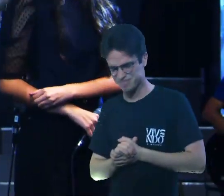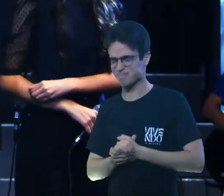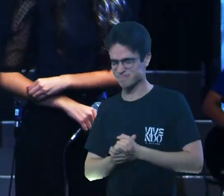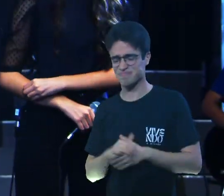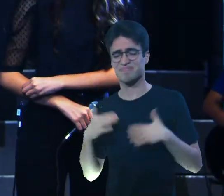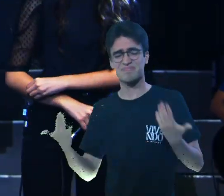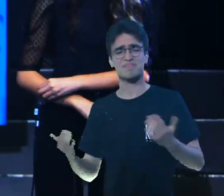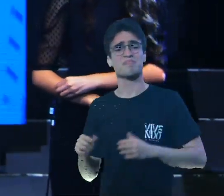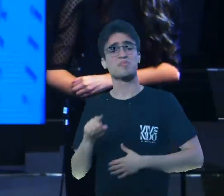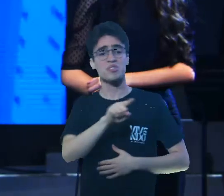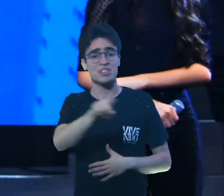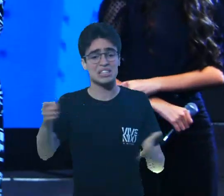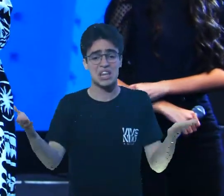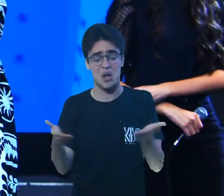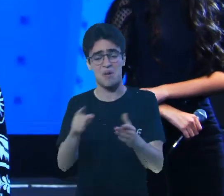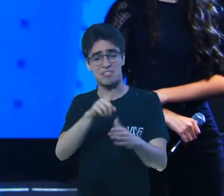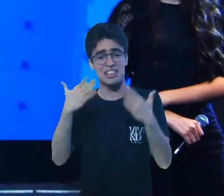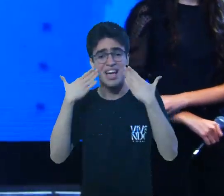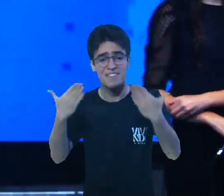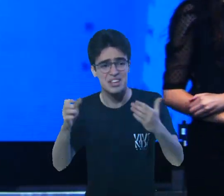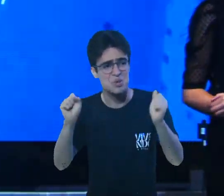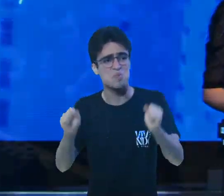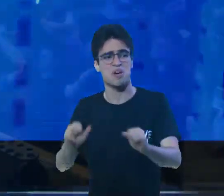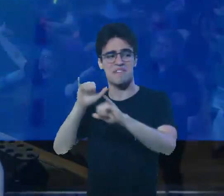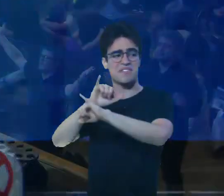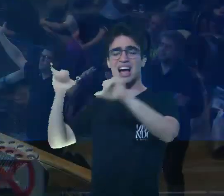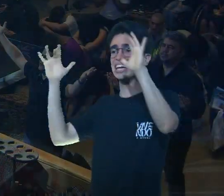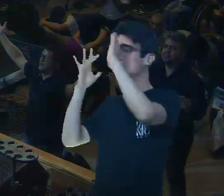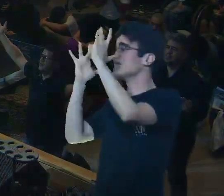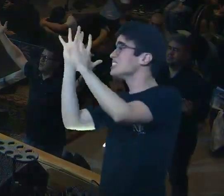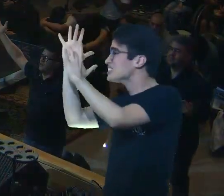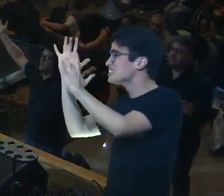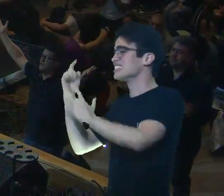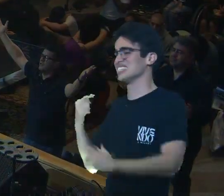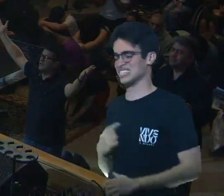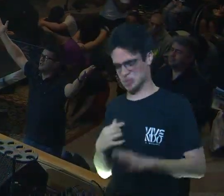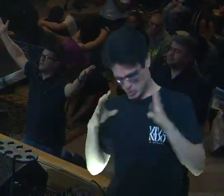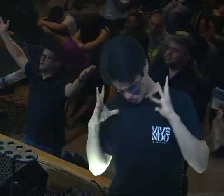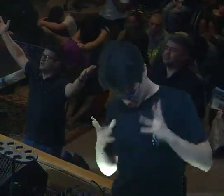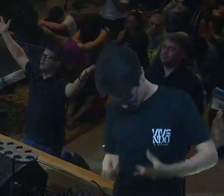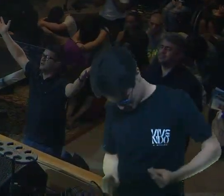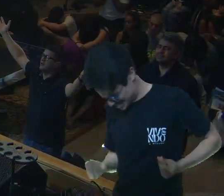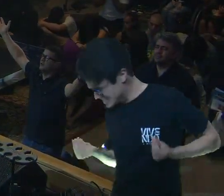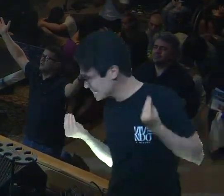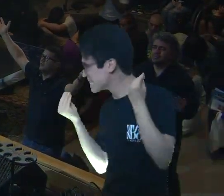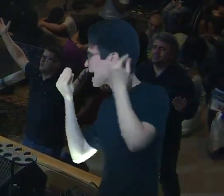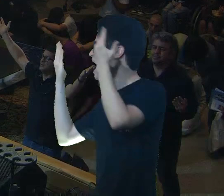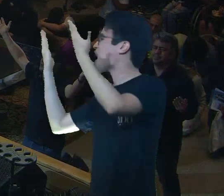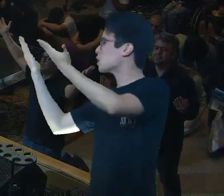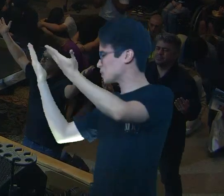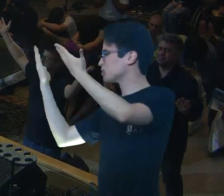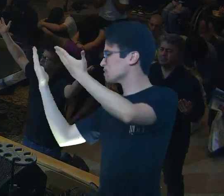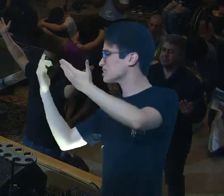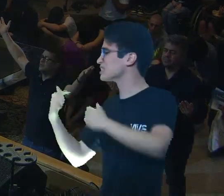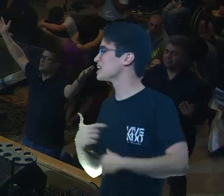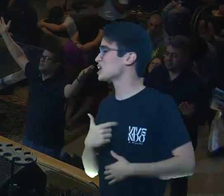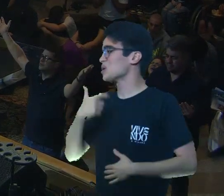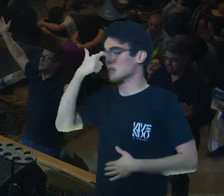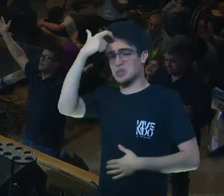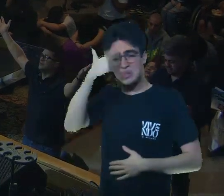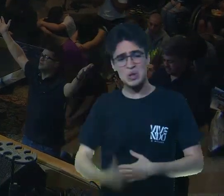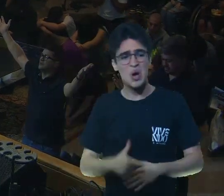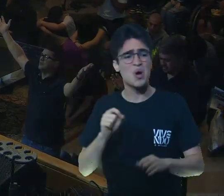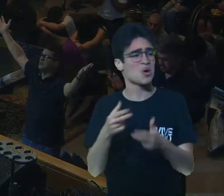Então você que está à frente, começa a dizer: Senhor, eu me entrego a ti. Eu sou a